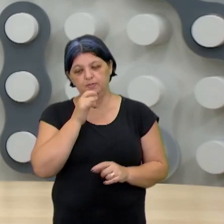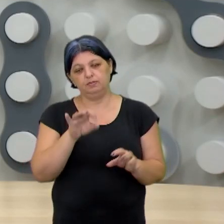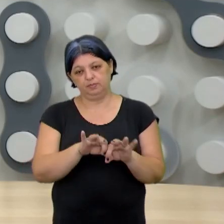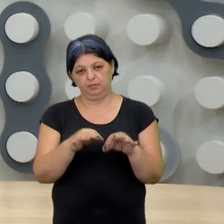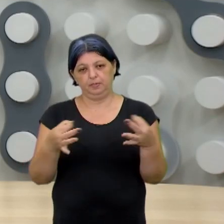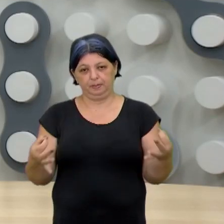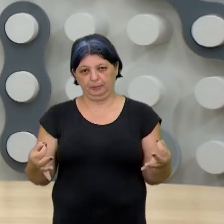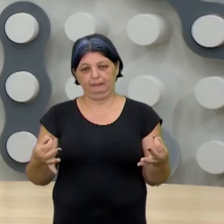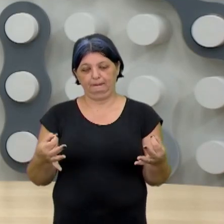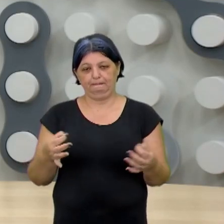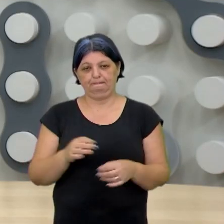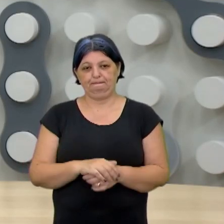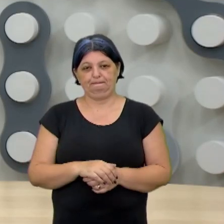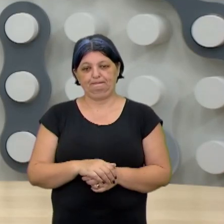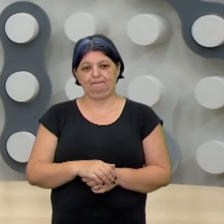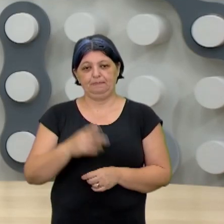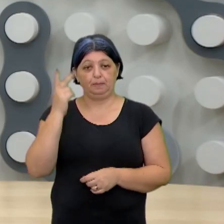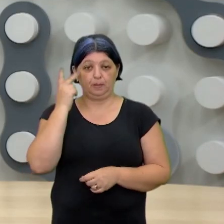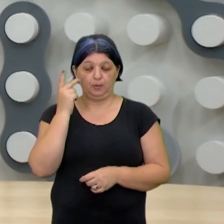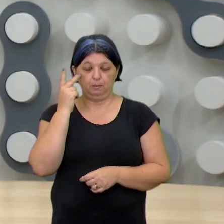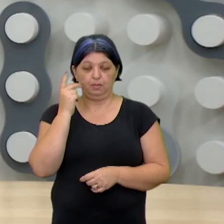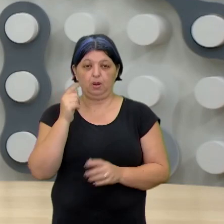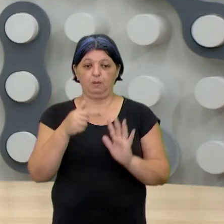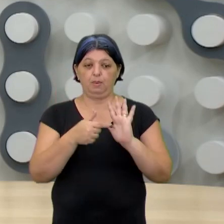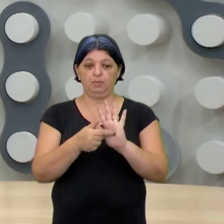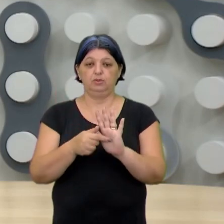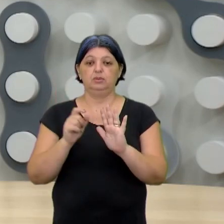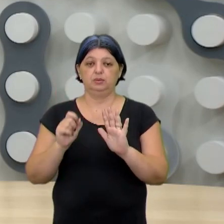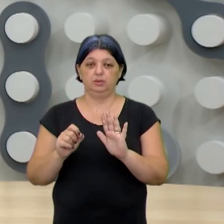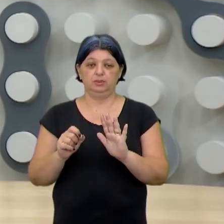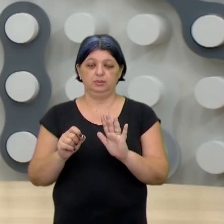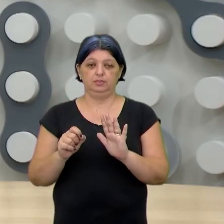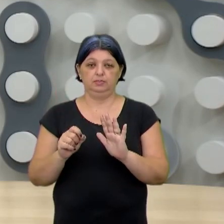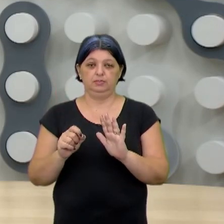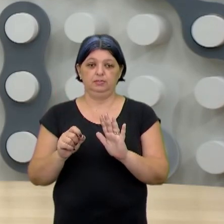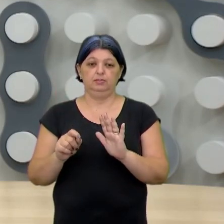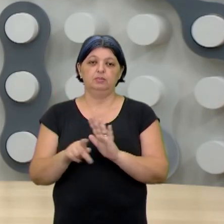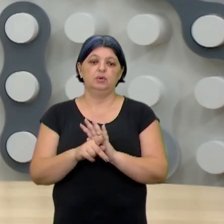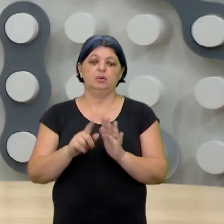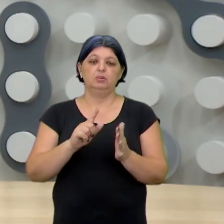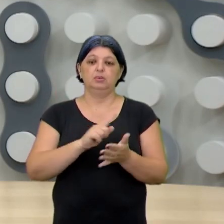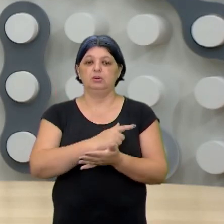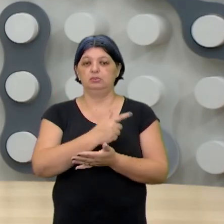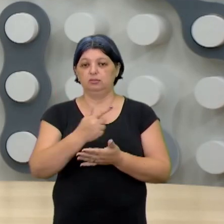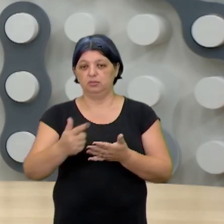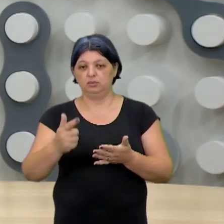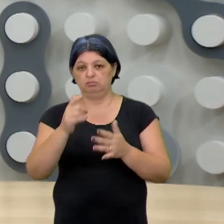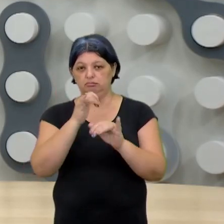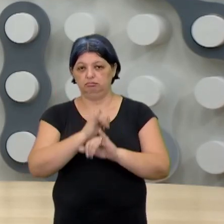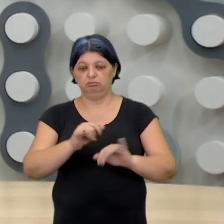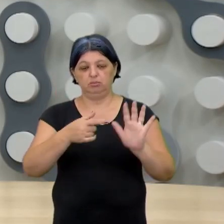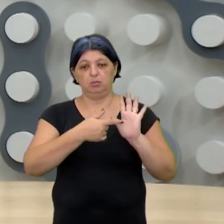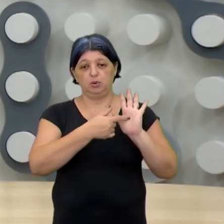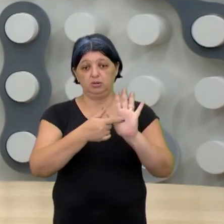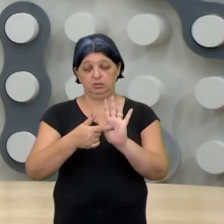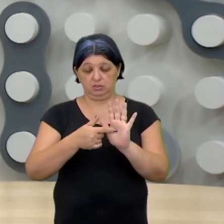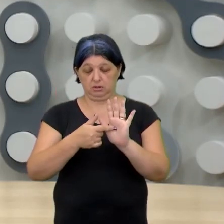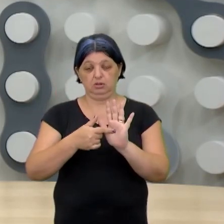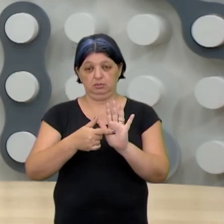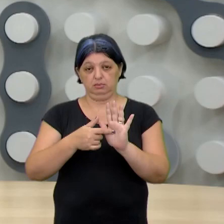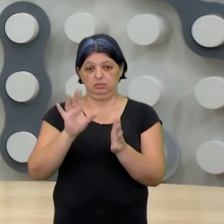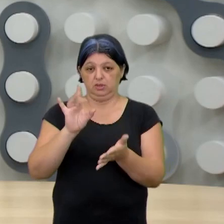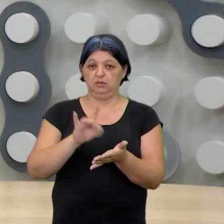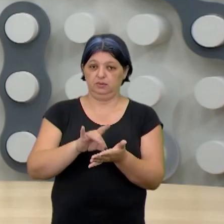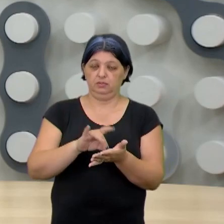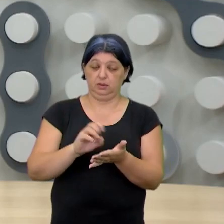simples, bem trivial, para poder mostrar que o fato de o jornal mostrar uma notícia que é um fato,